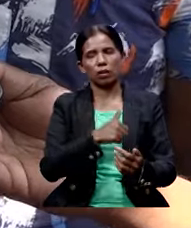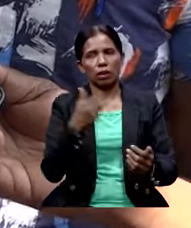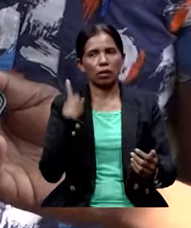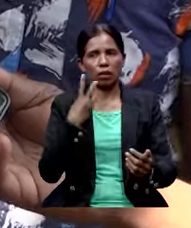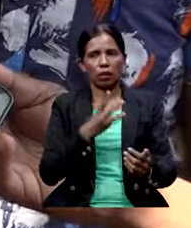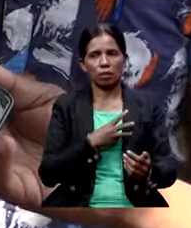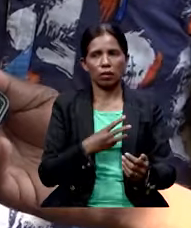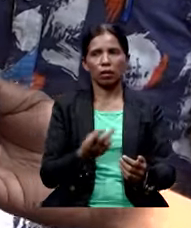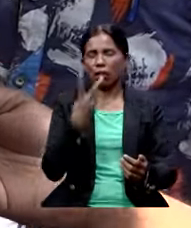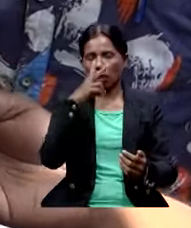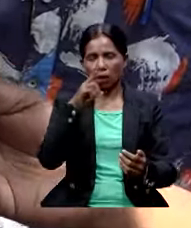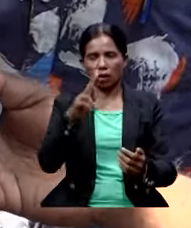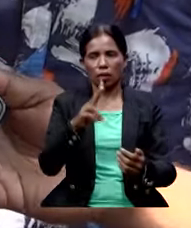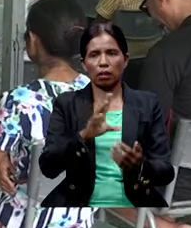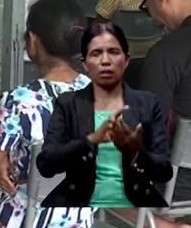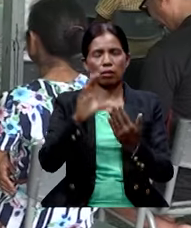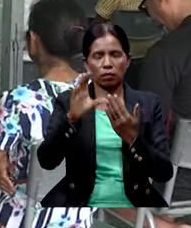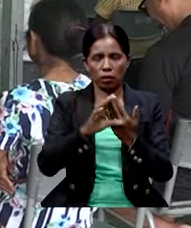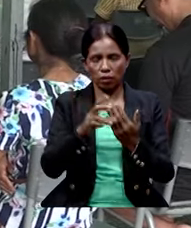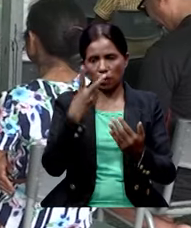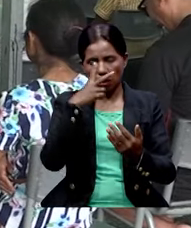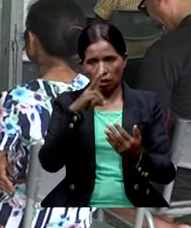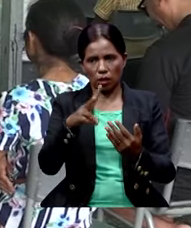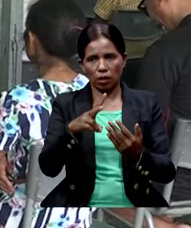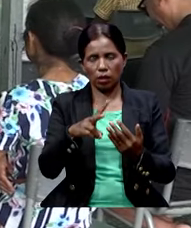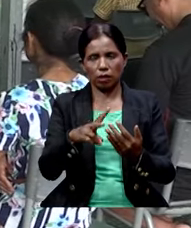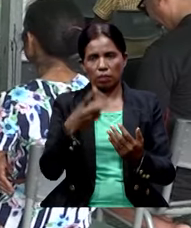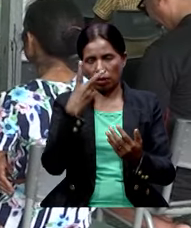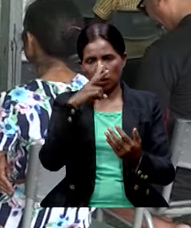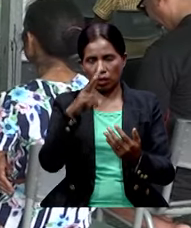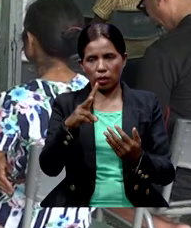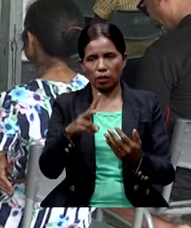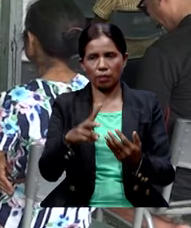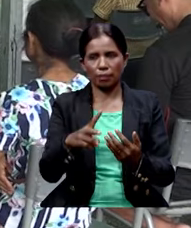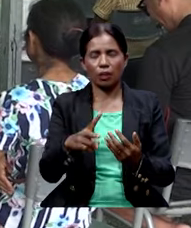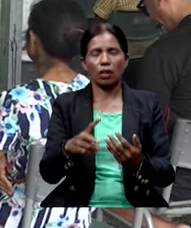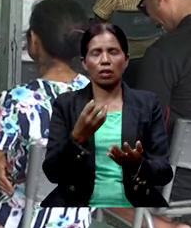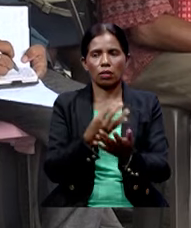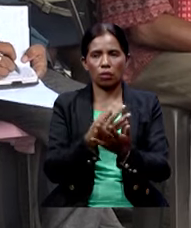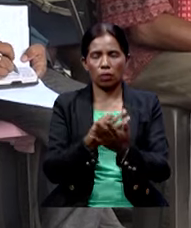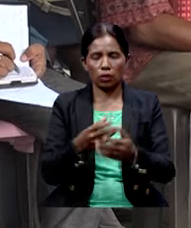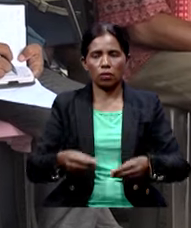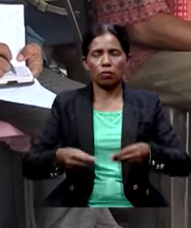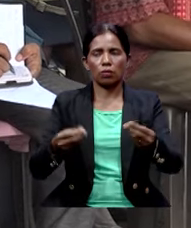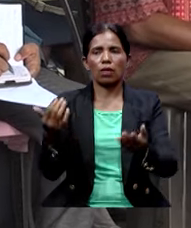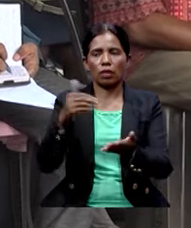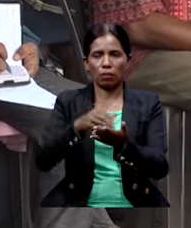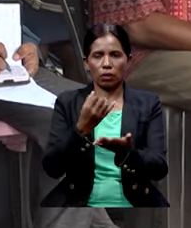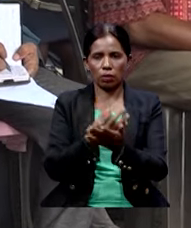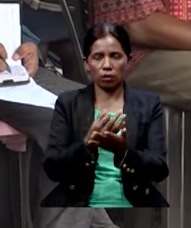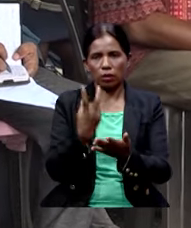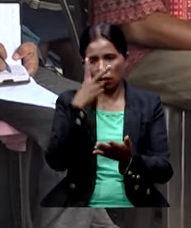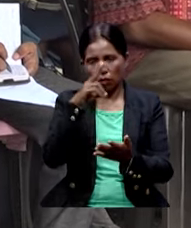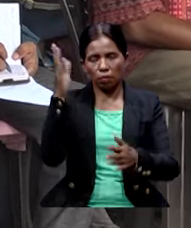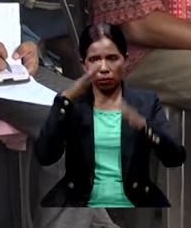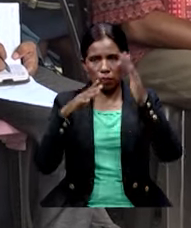sei ser haré o calendário onde inspetor será tu para atbarare e além de haré osa devolver osa e se iramos barare problema